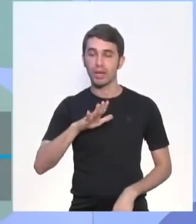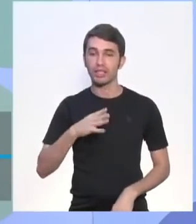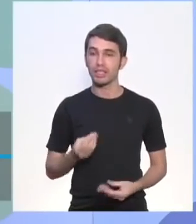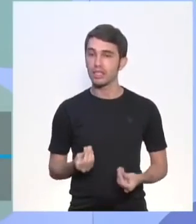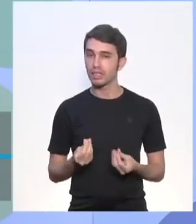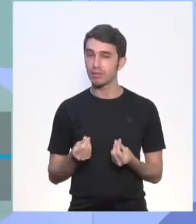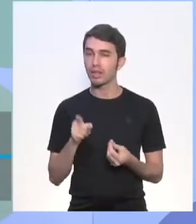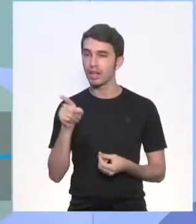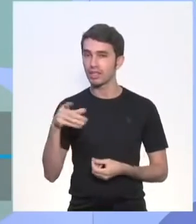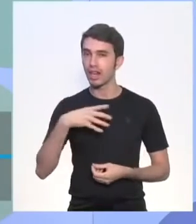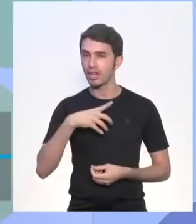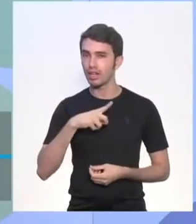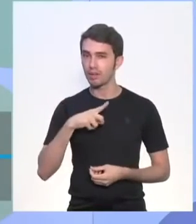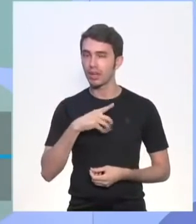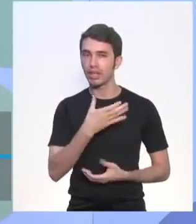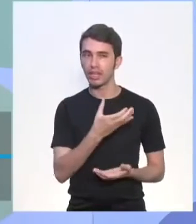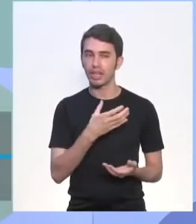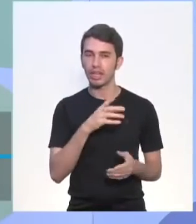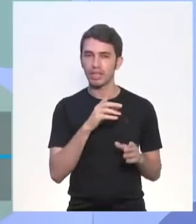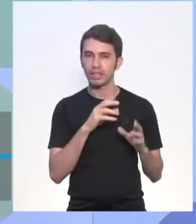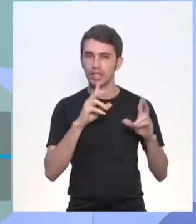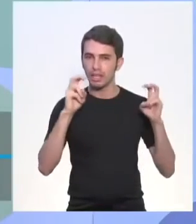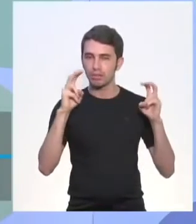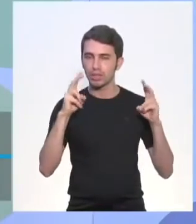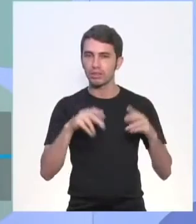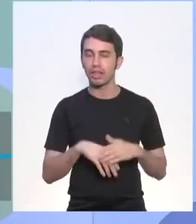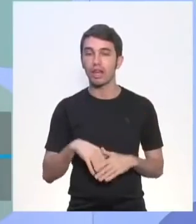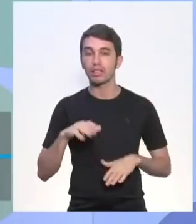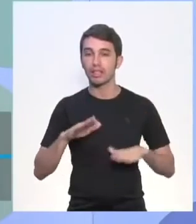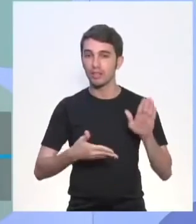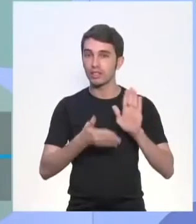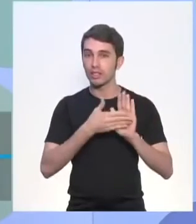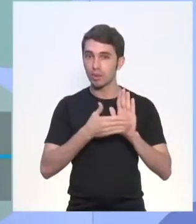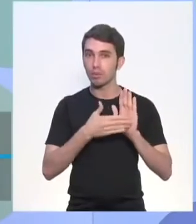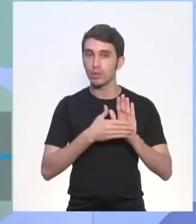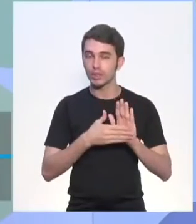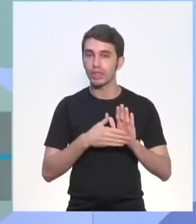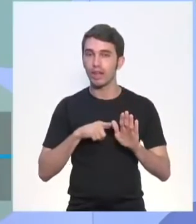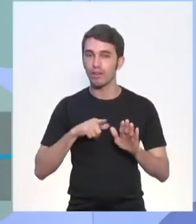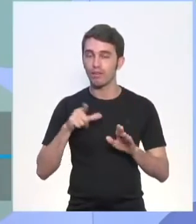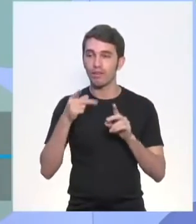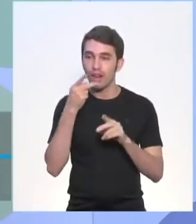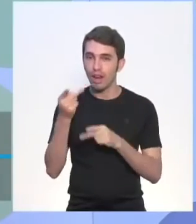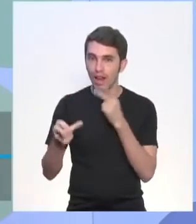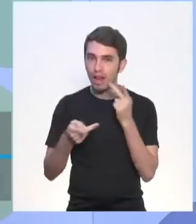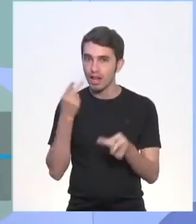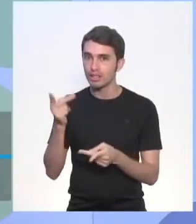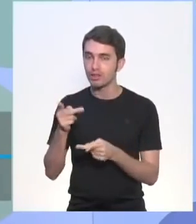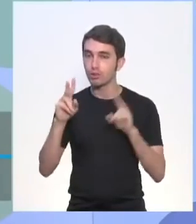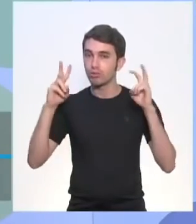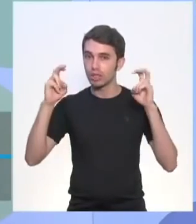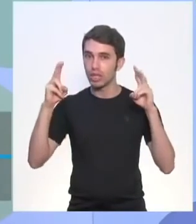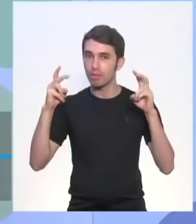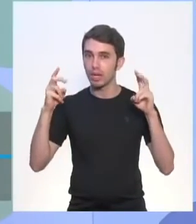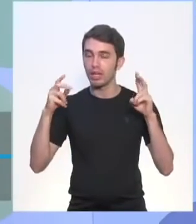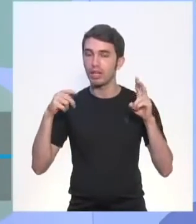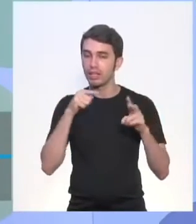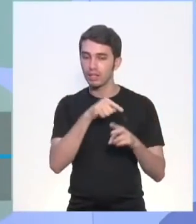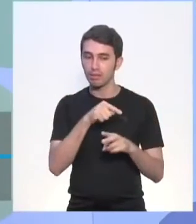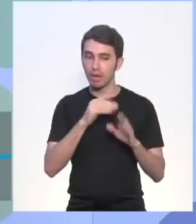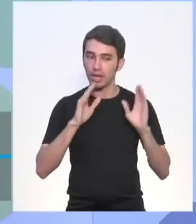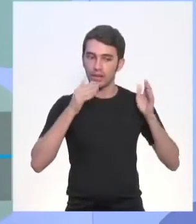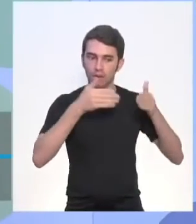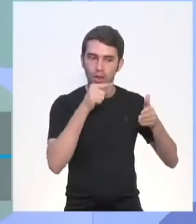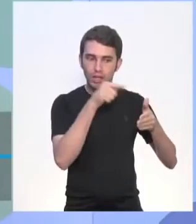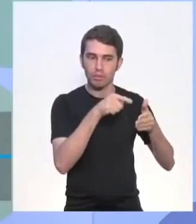para aquele assunto, né? Então, assim, é proposital falar sobre um assunto que é sensível para esse público. Então, esse público vai acabar